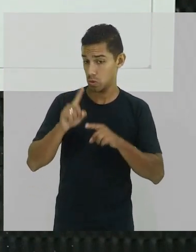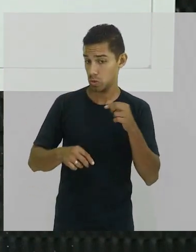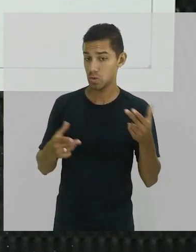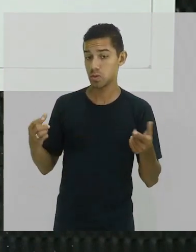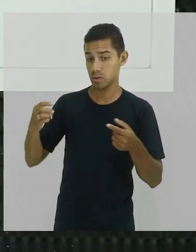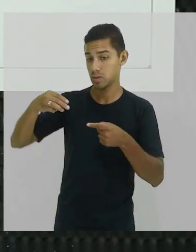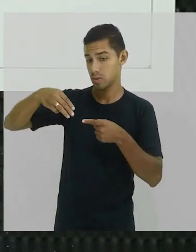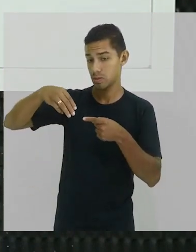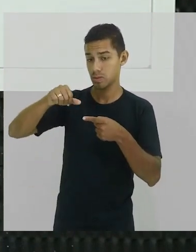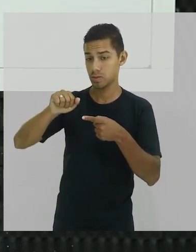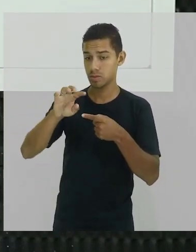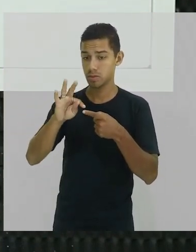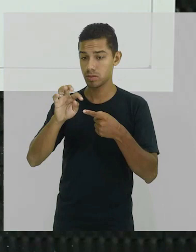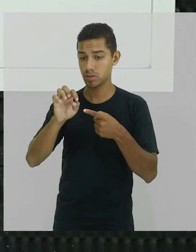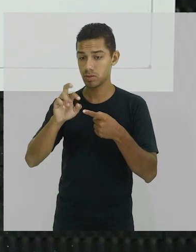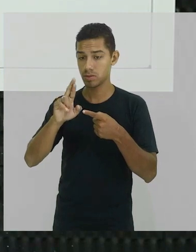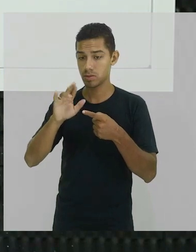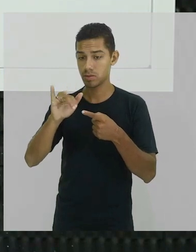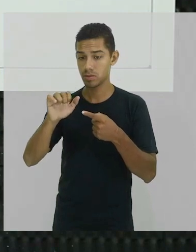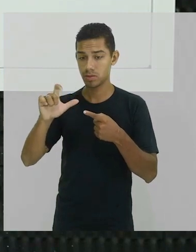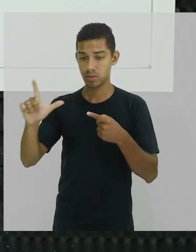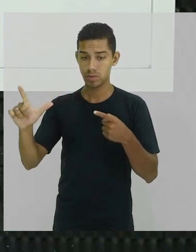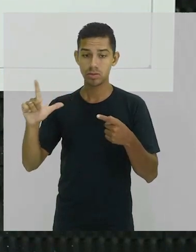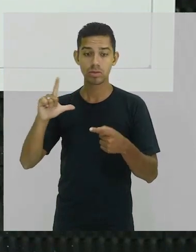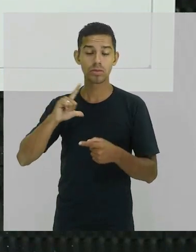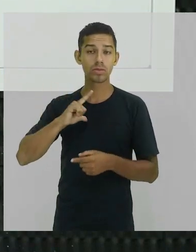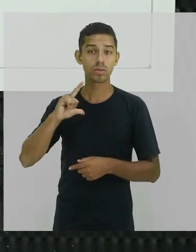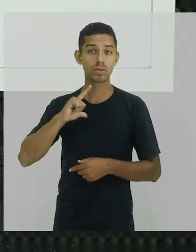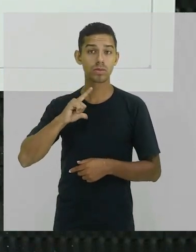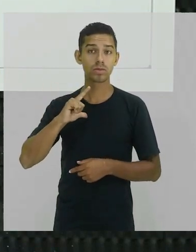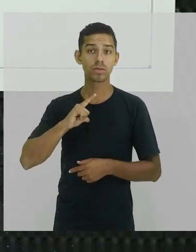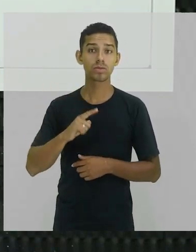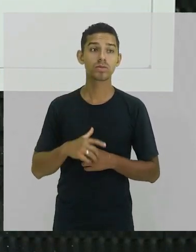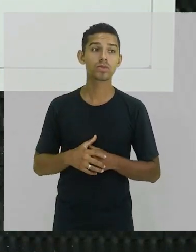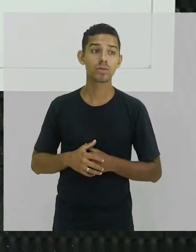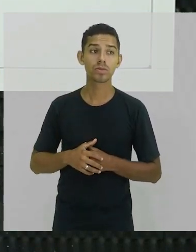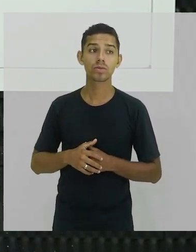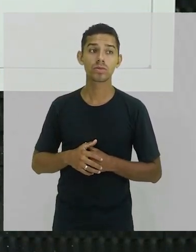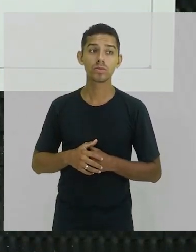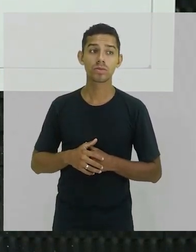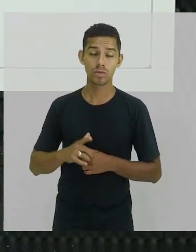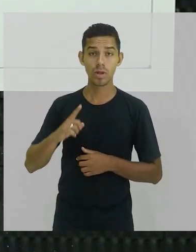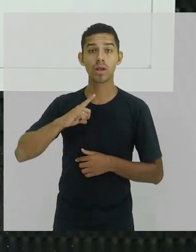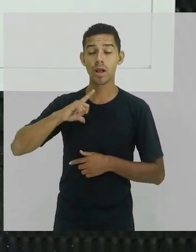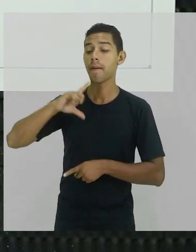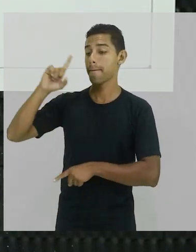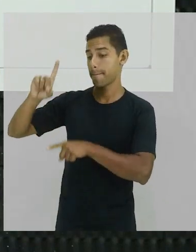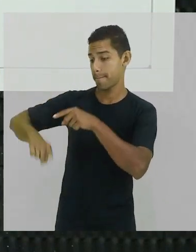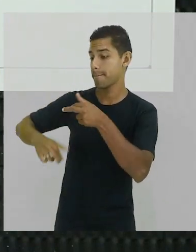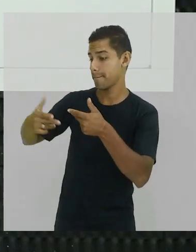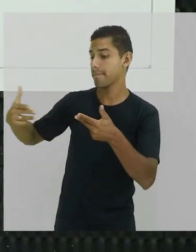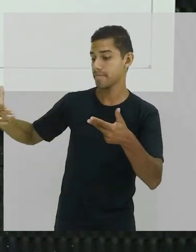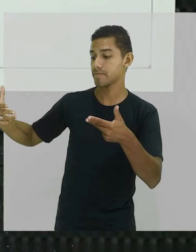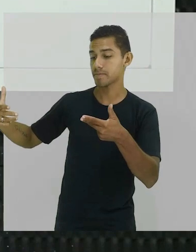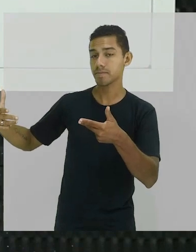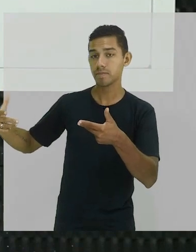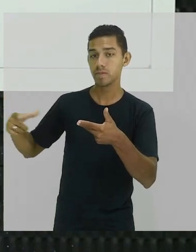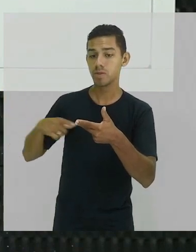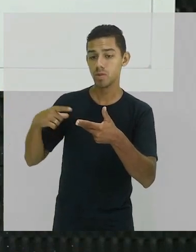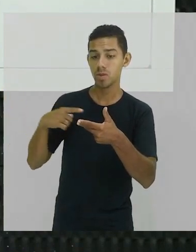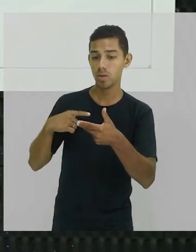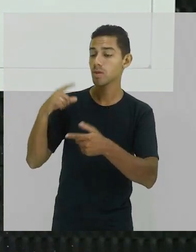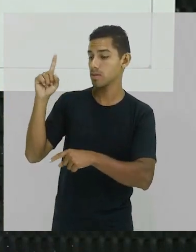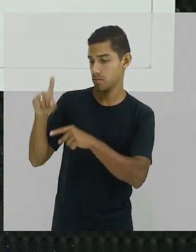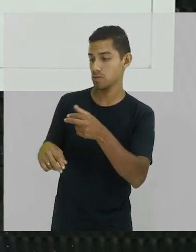material é aquele que tem a matéria, certo? Que existe algum